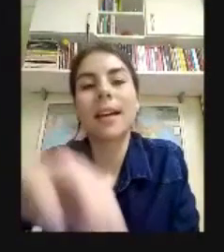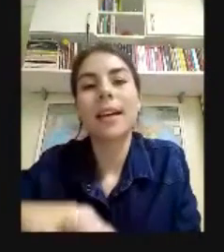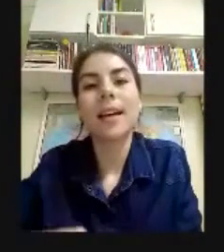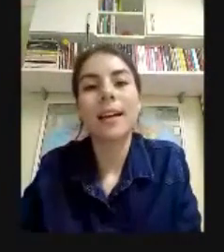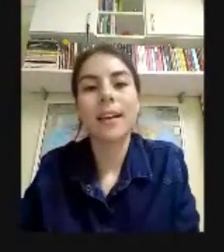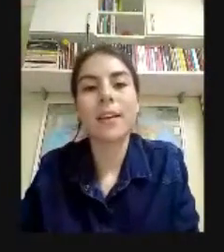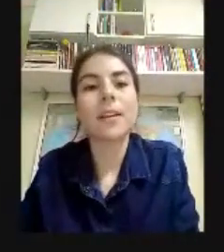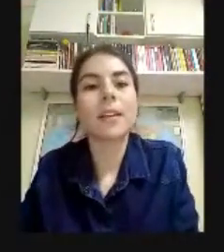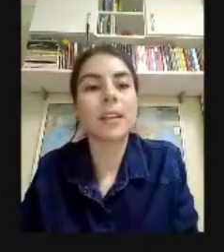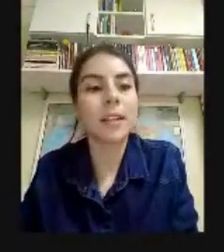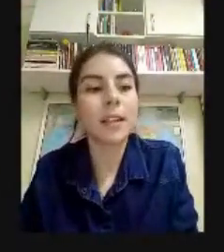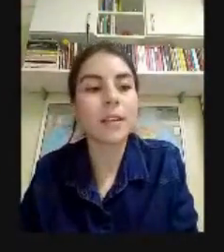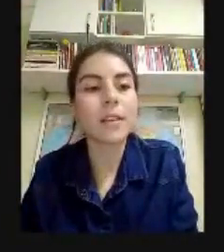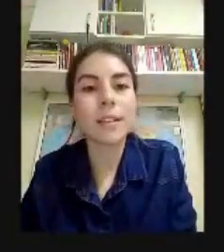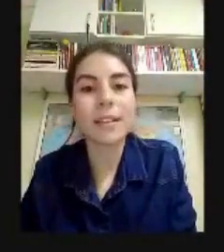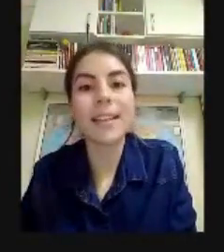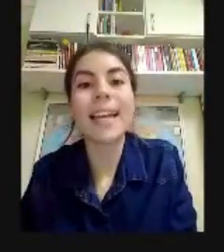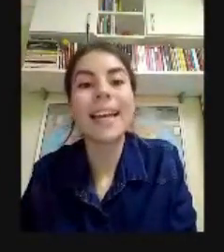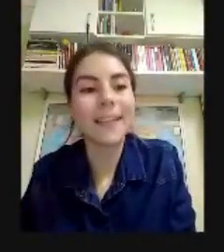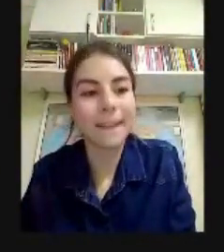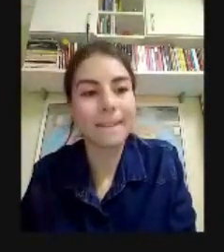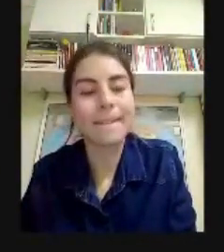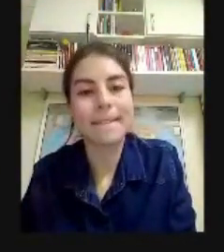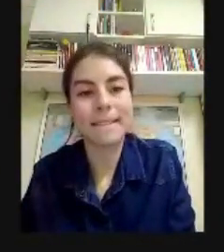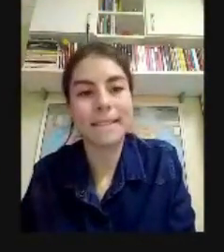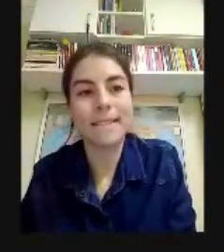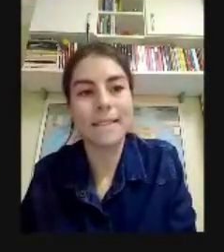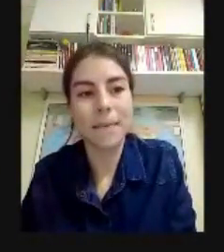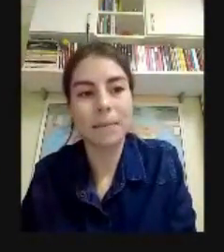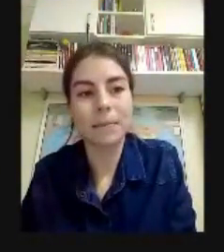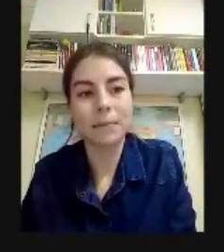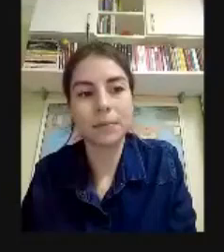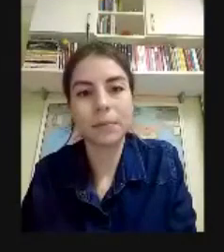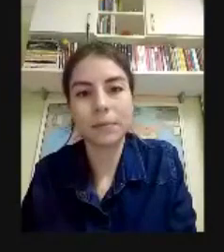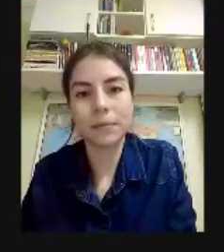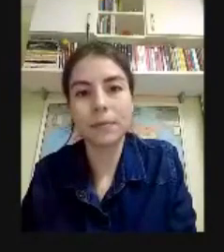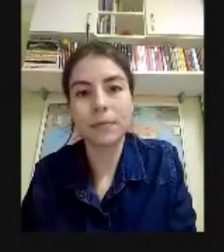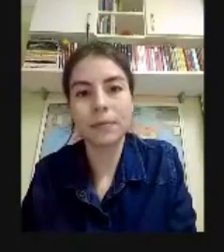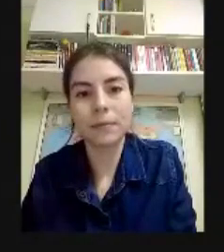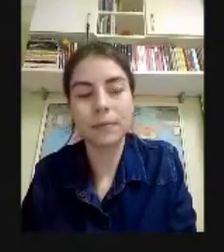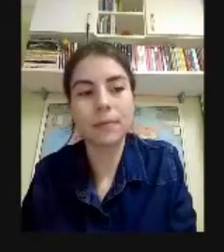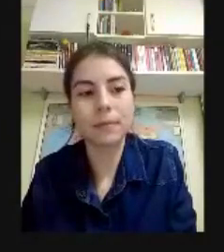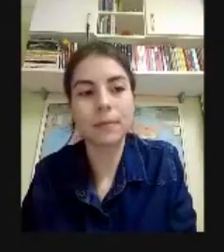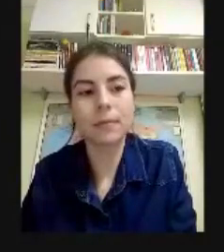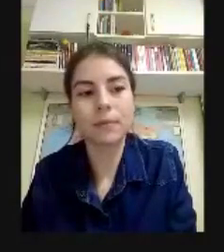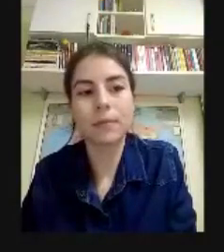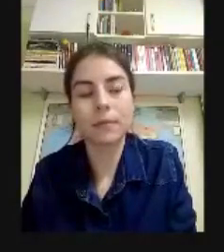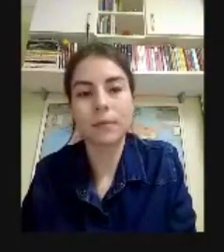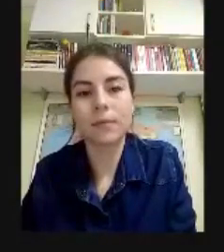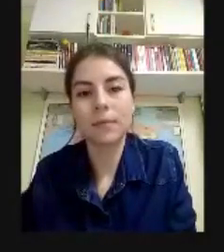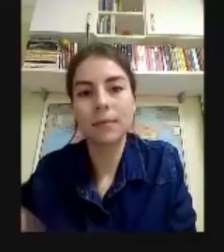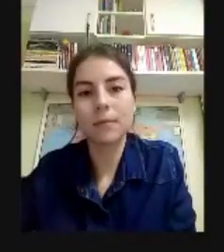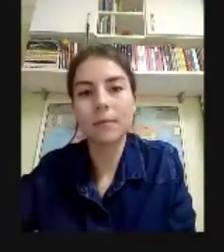gente vai fazendo intervenções linguísticas também por isso que a gente tem que ter a bruna tinha 4 alunos alunas né que